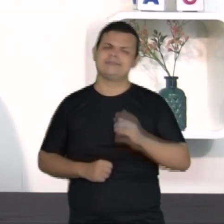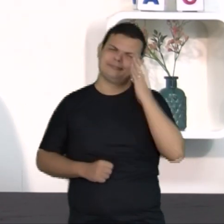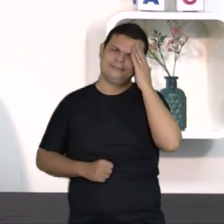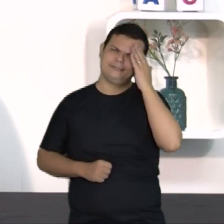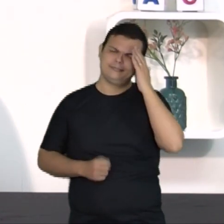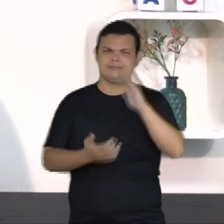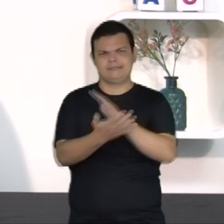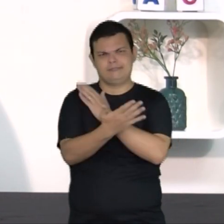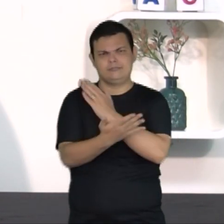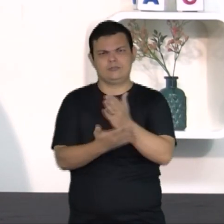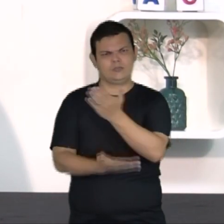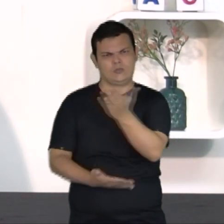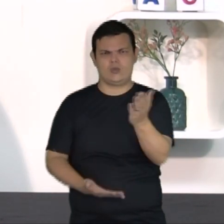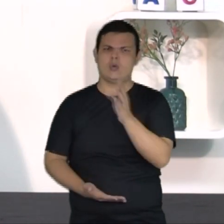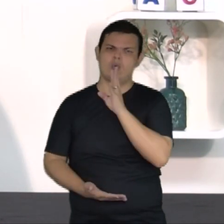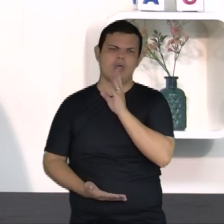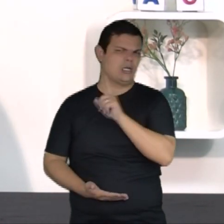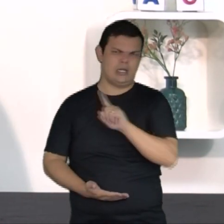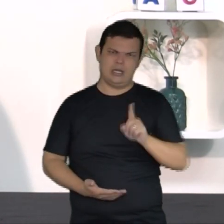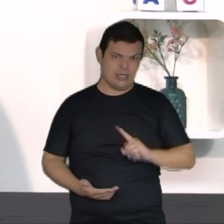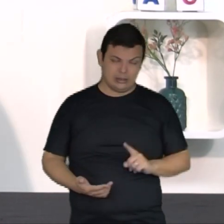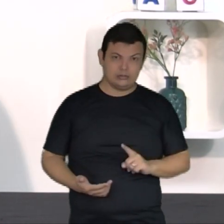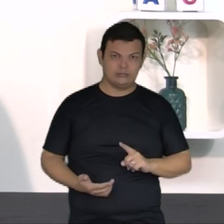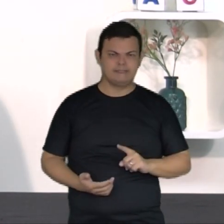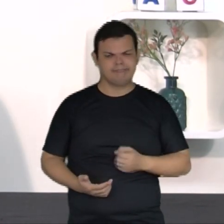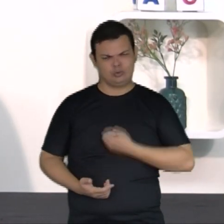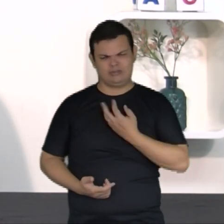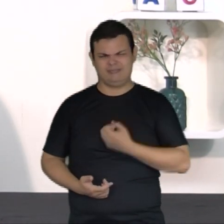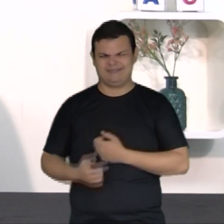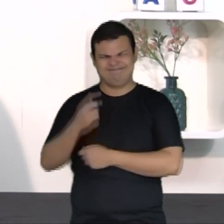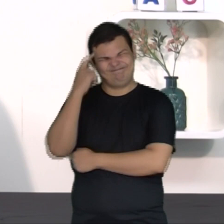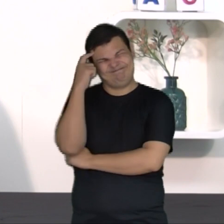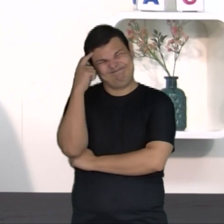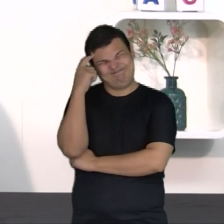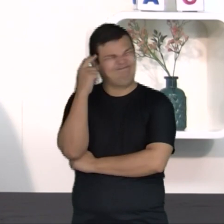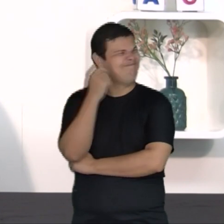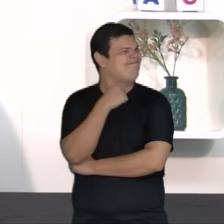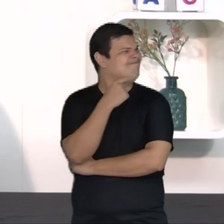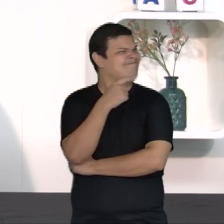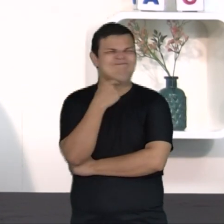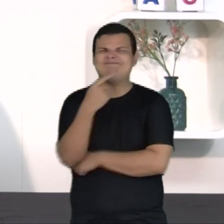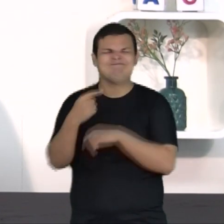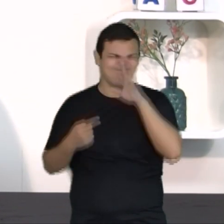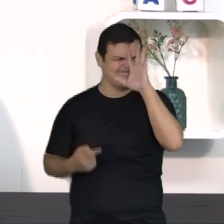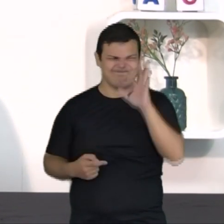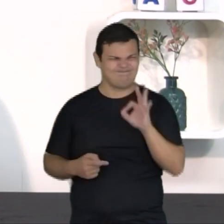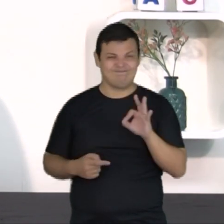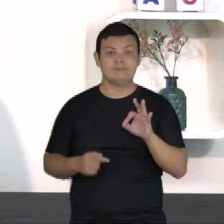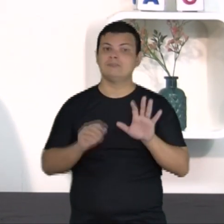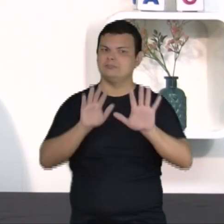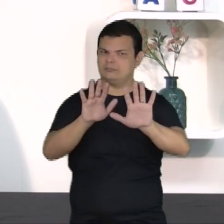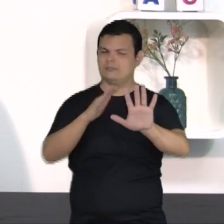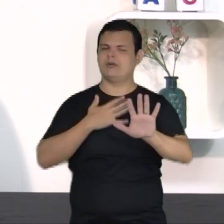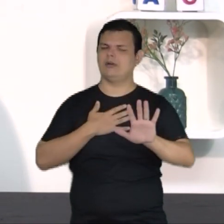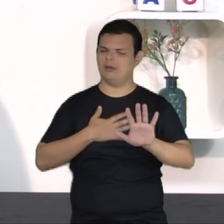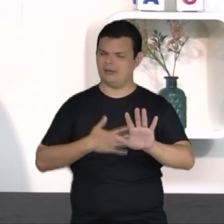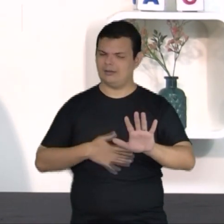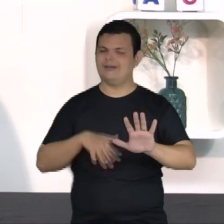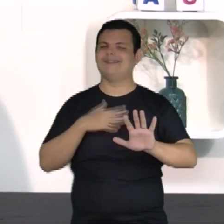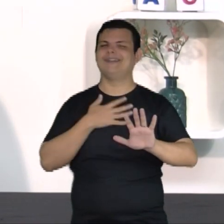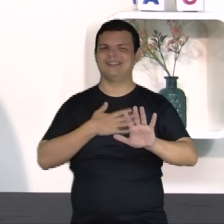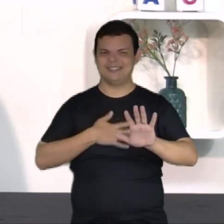vocês que ainda não conheçam esse tipo de poema, talvez estejam com certas dúvidas com relação a ele. Mas fiquem tranquilos,